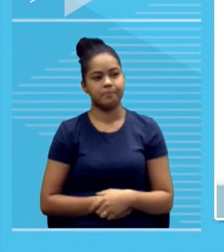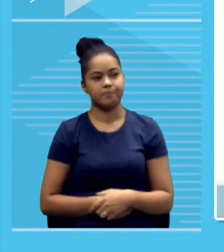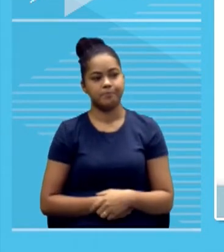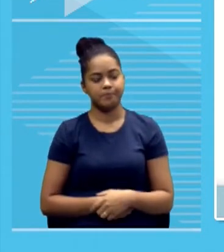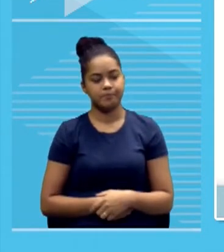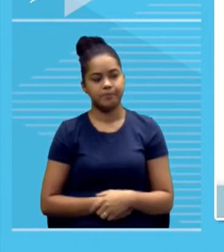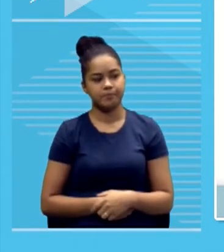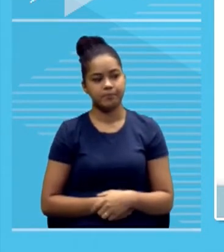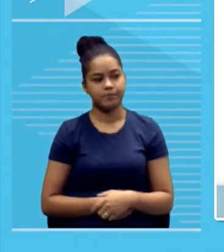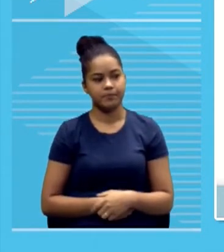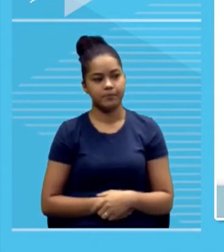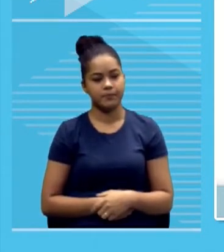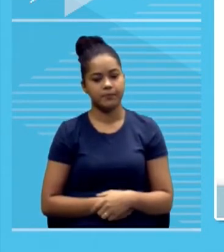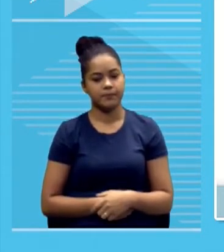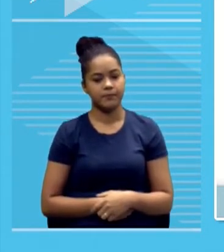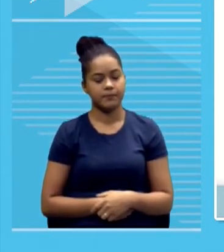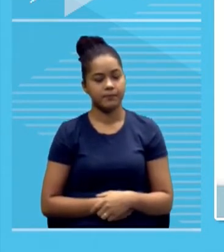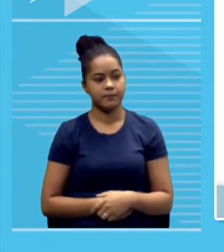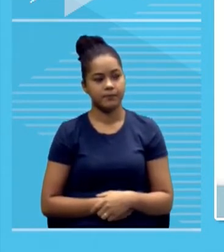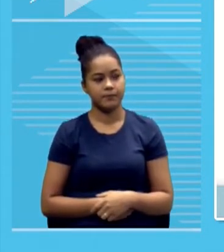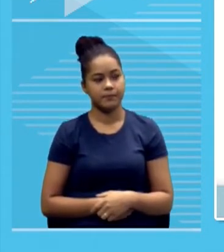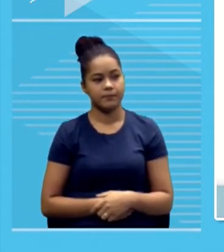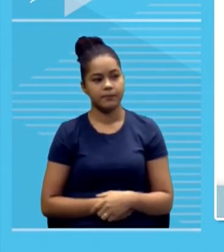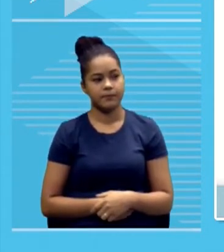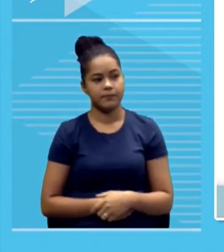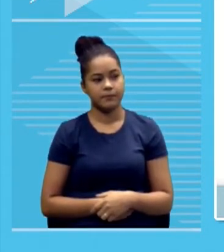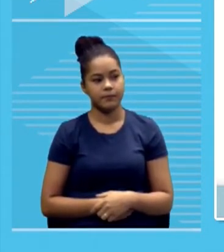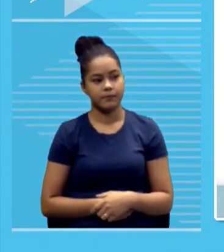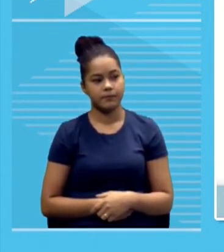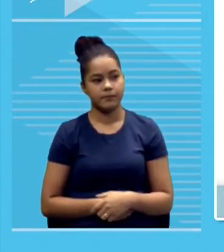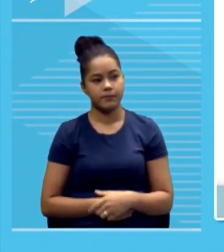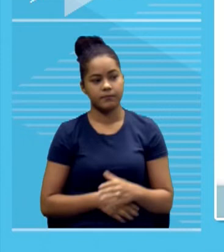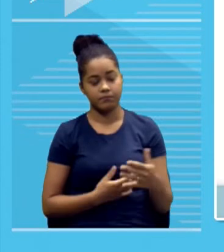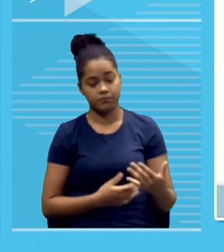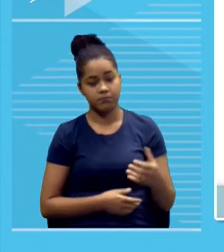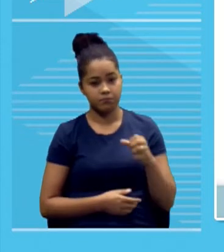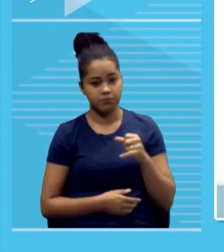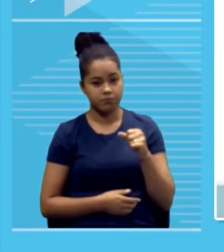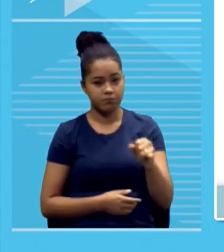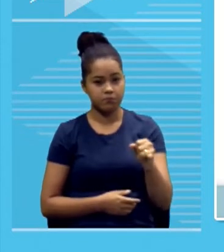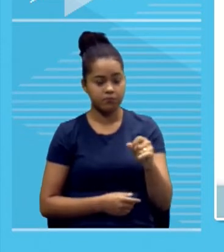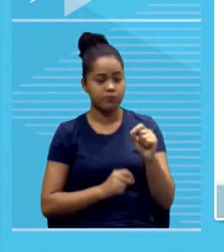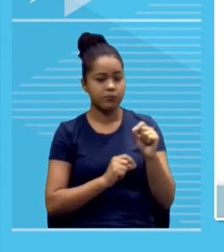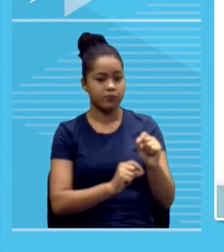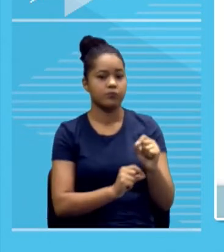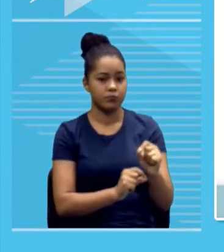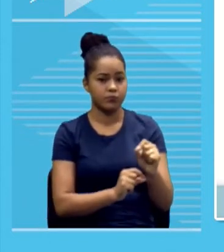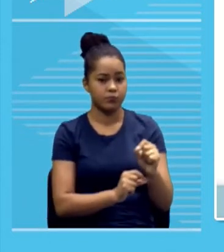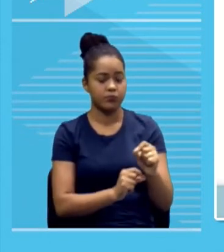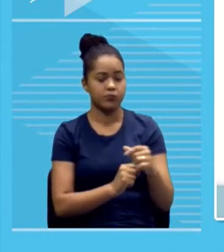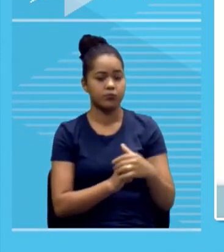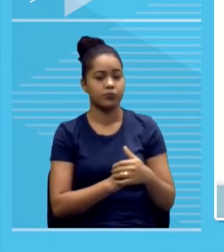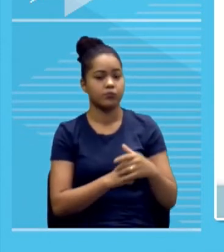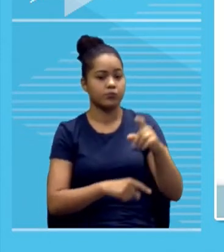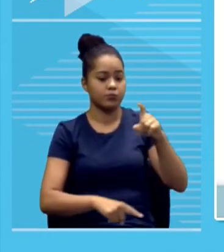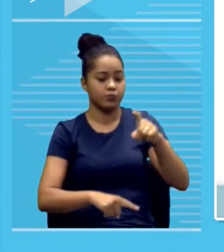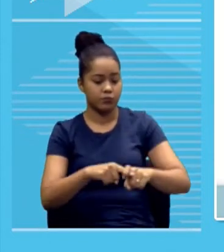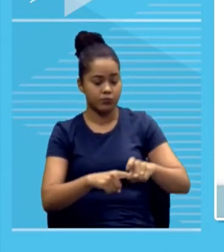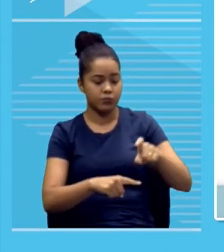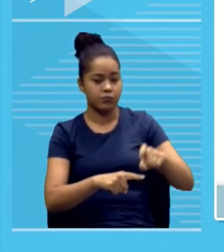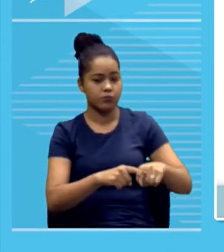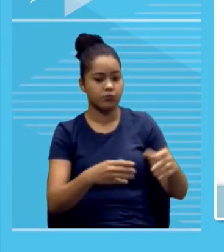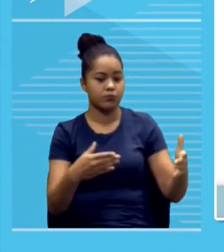É isso que eu quero dizer quando eu falo de um resistor resultante. É a soma de todas as